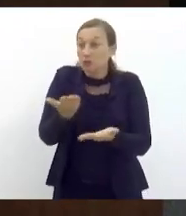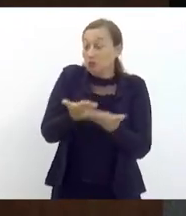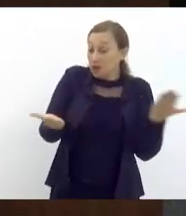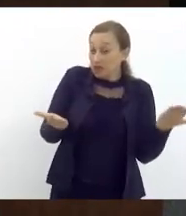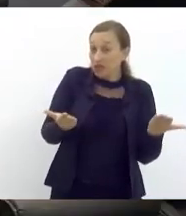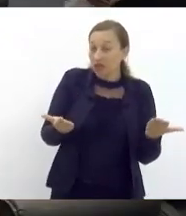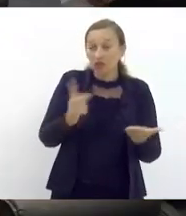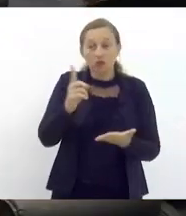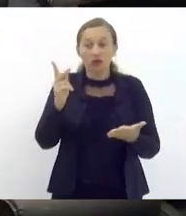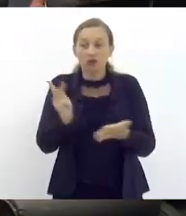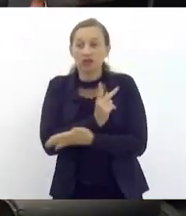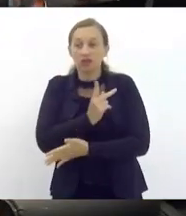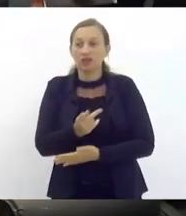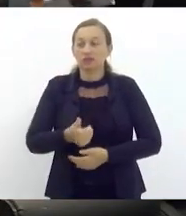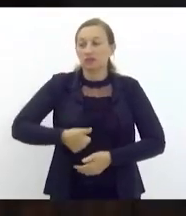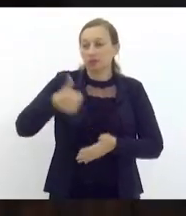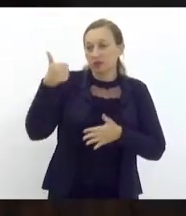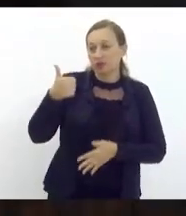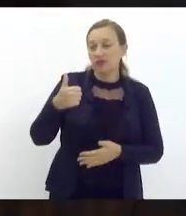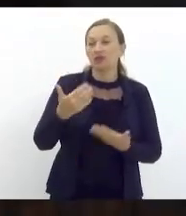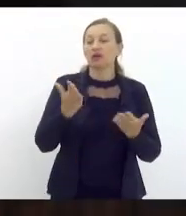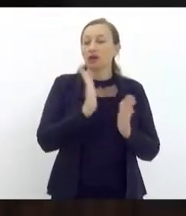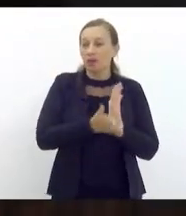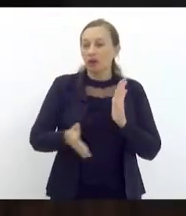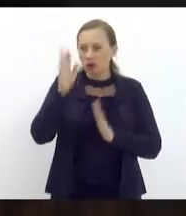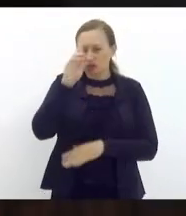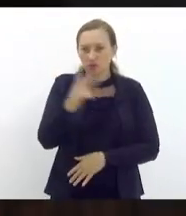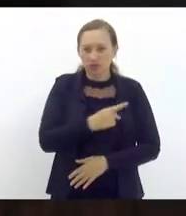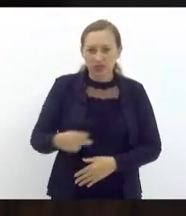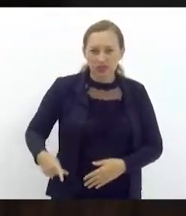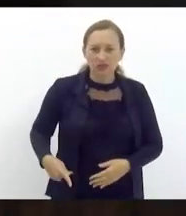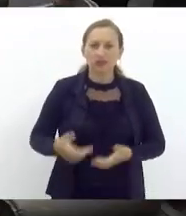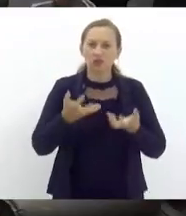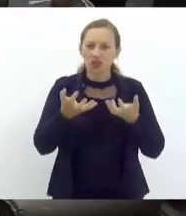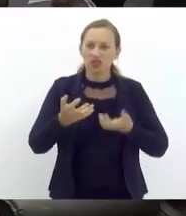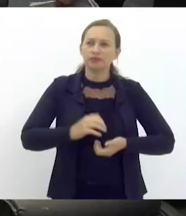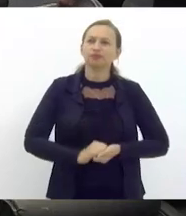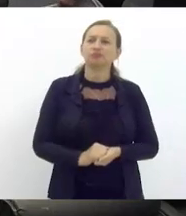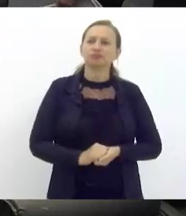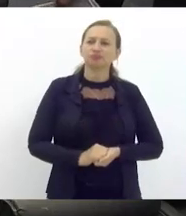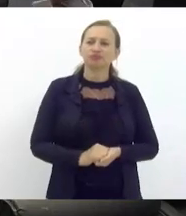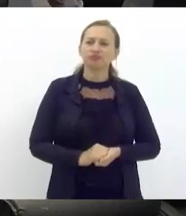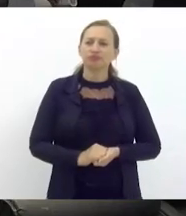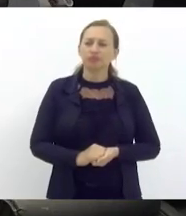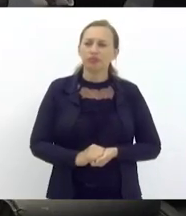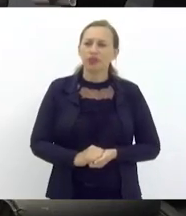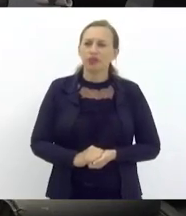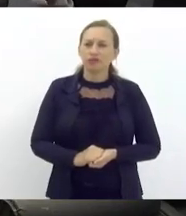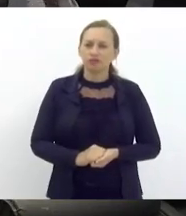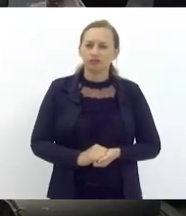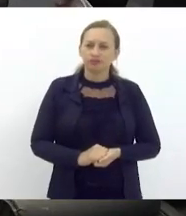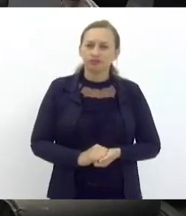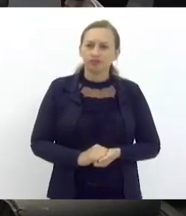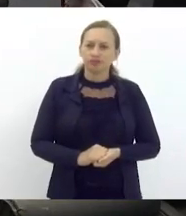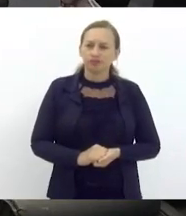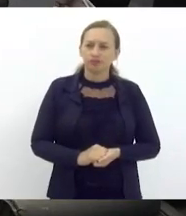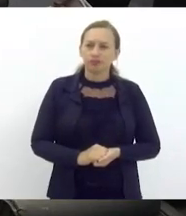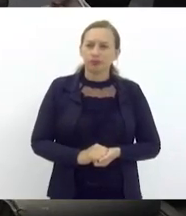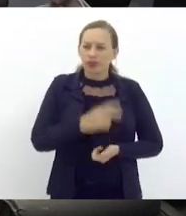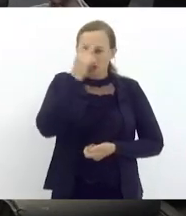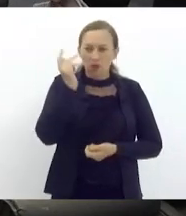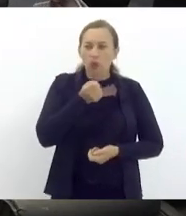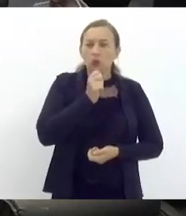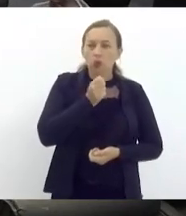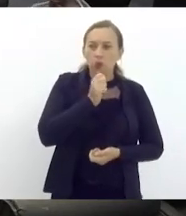presente pela ordem também nesse meio sentido queria dizer a vossa excelência que mais do que ninguém